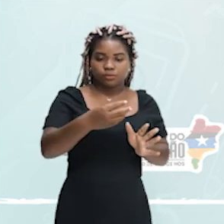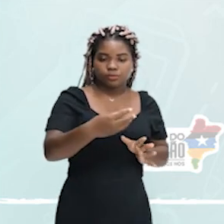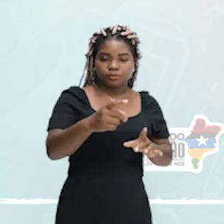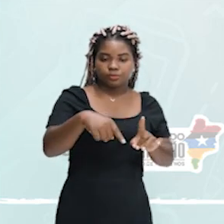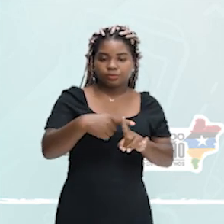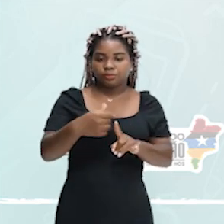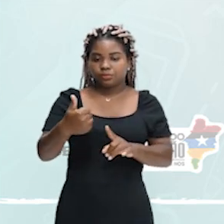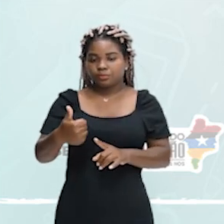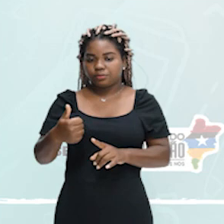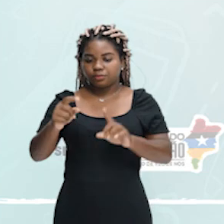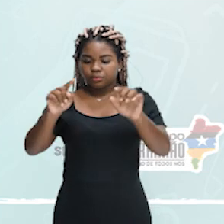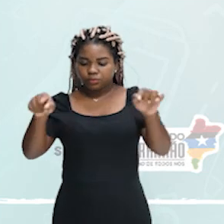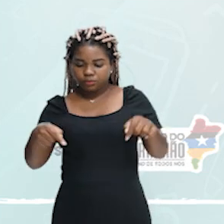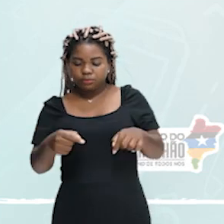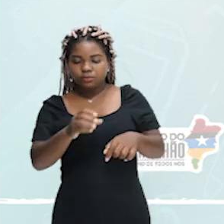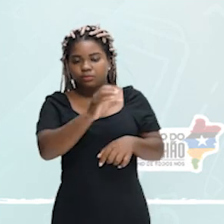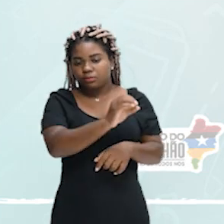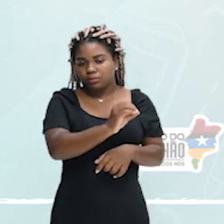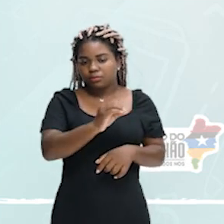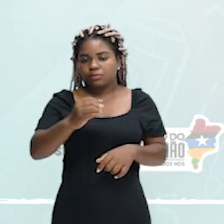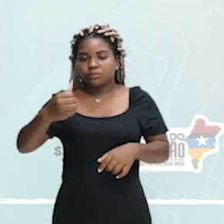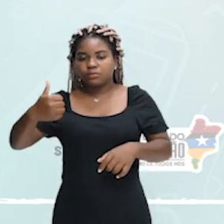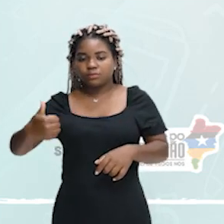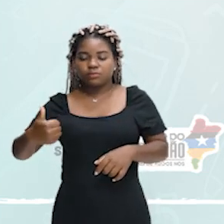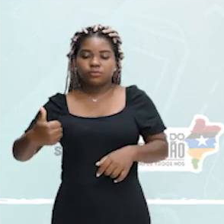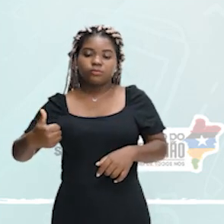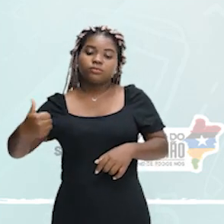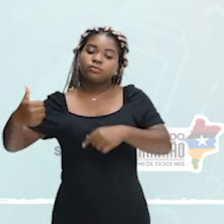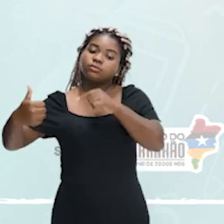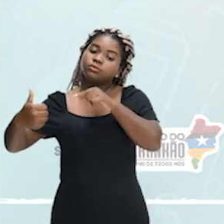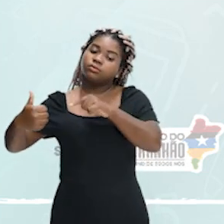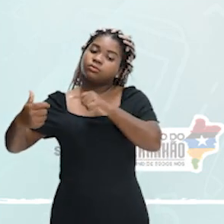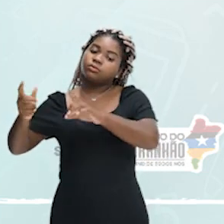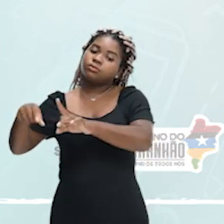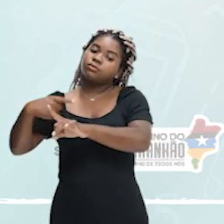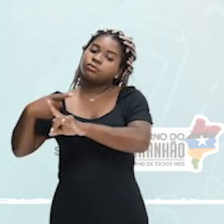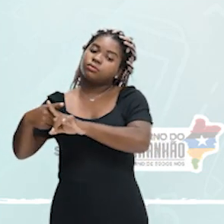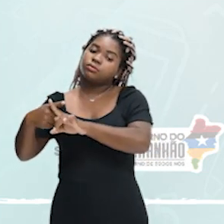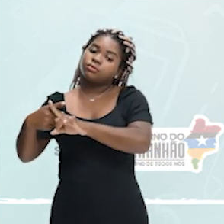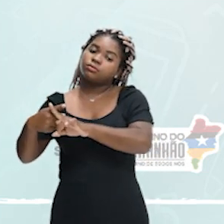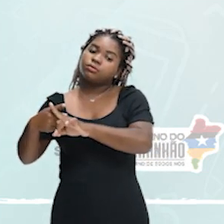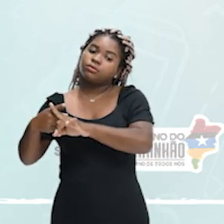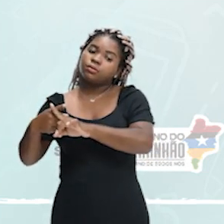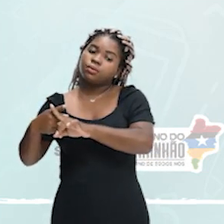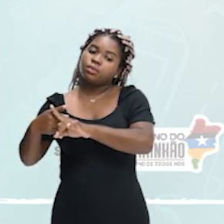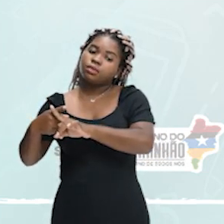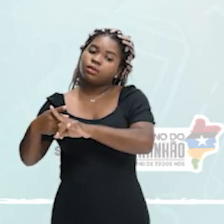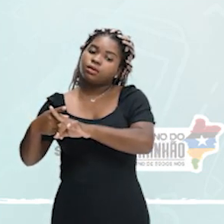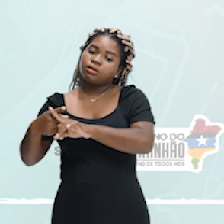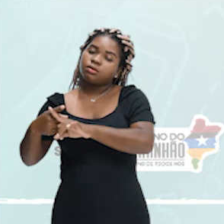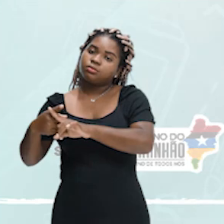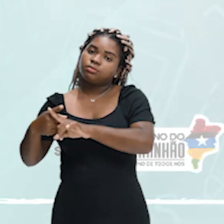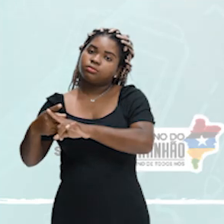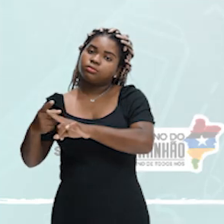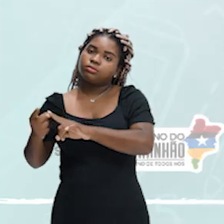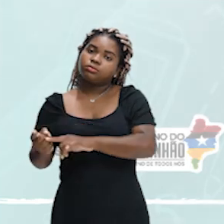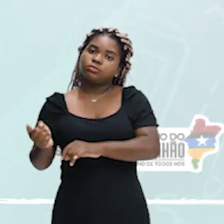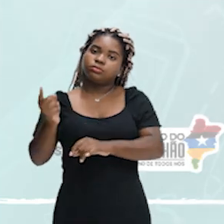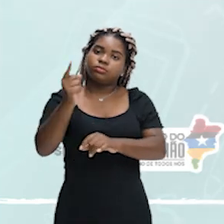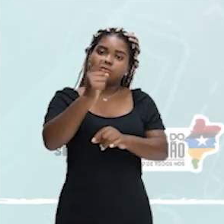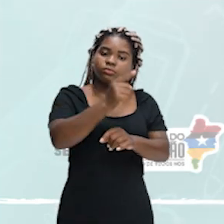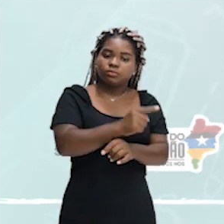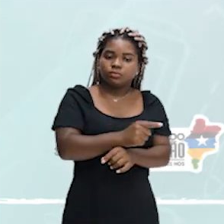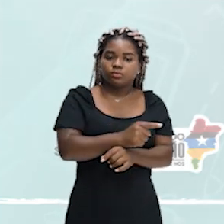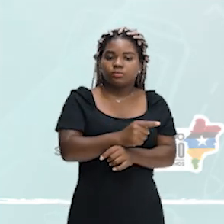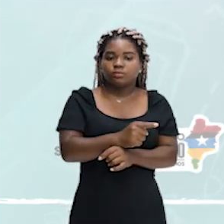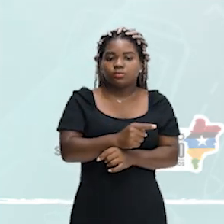1 entre o 0 e 1. Perceba que esse 1 está aqui somando. Ele vai tanto para antes, no caso, para junto